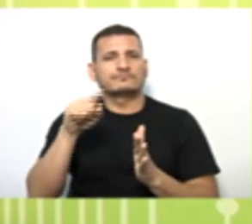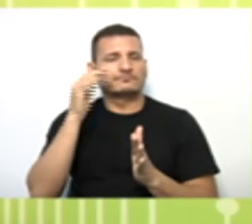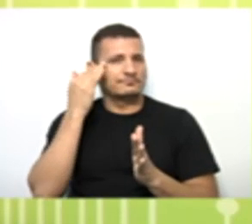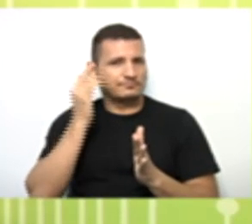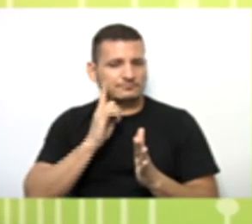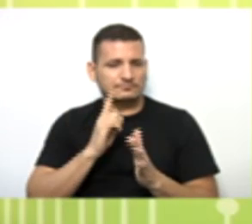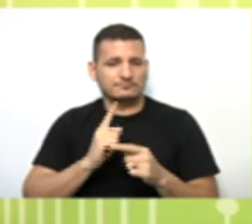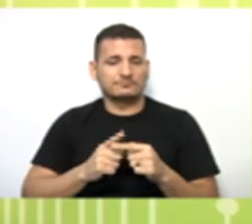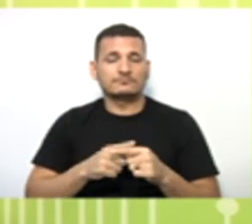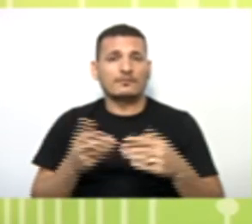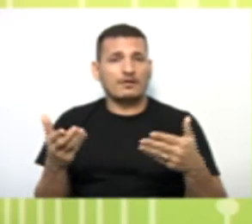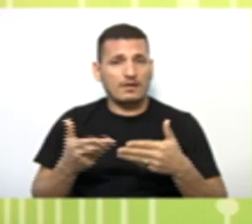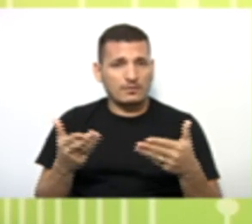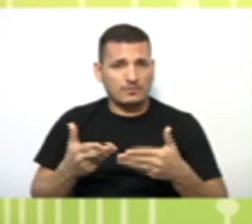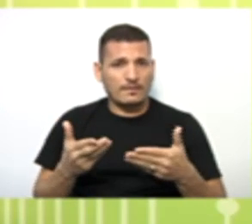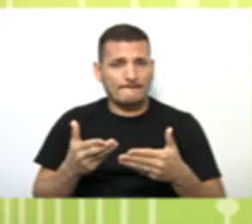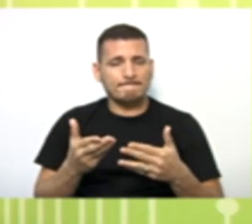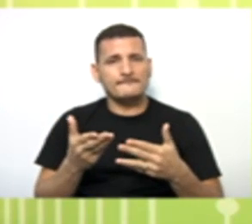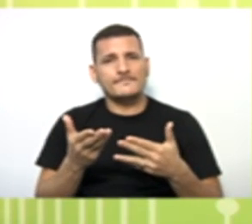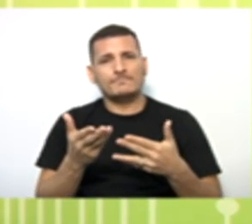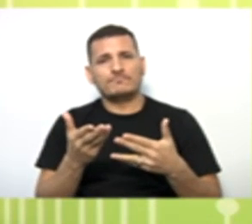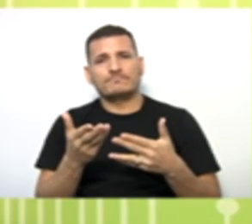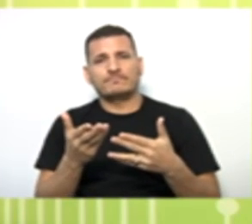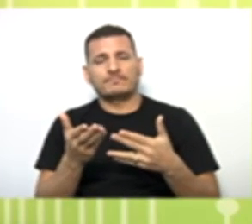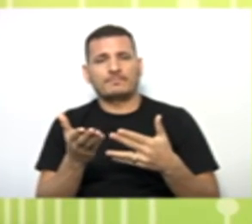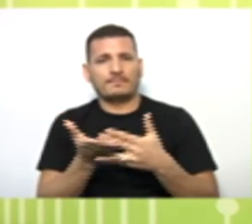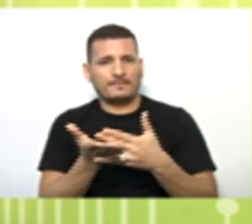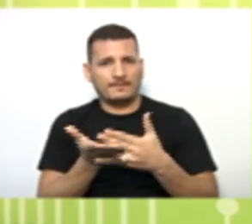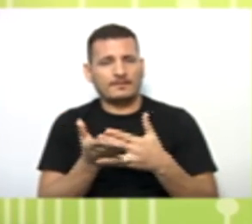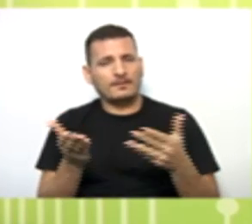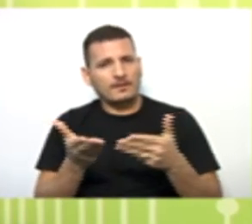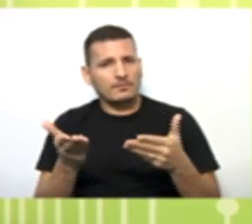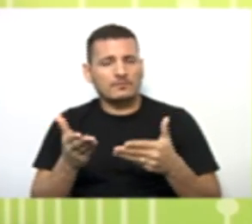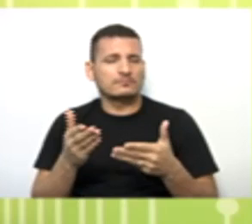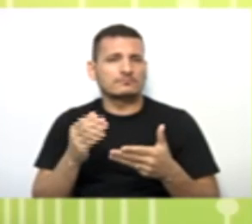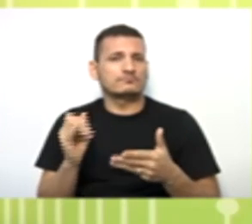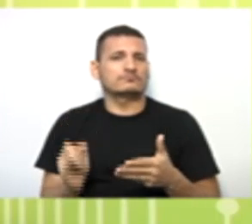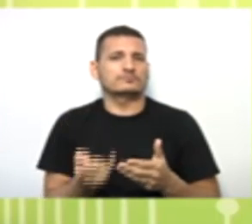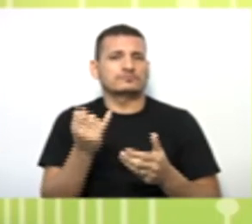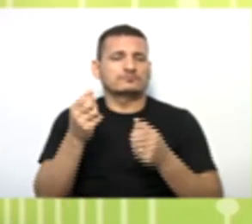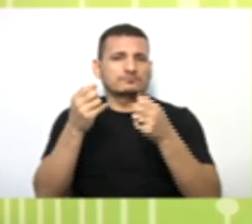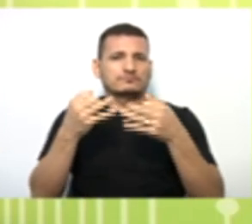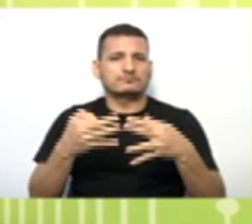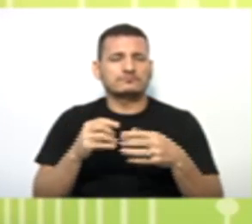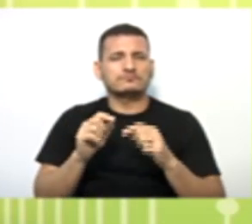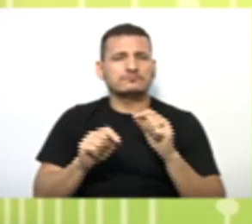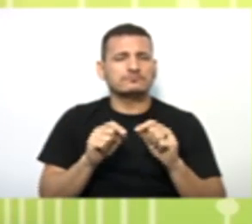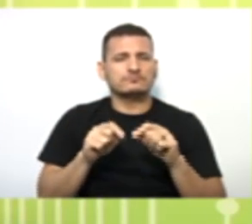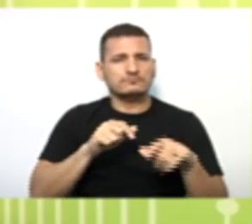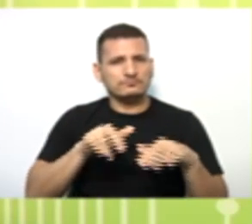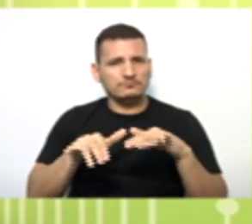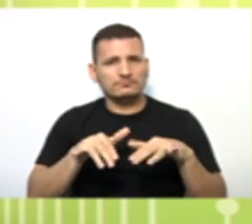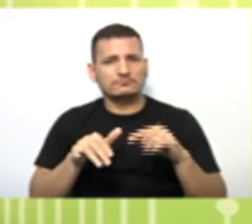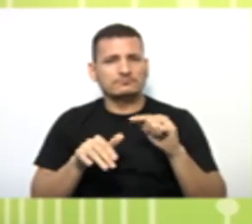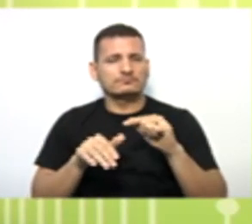Porque essa hora é a hora da nossa interatividade. Professor, o que é programador? O que faz esse cara?